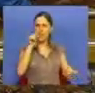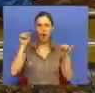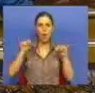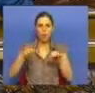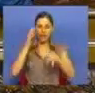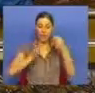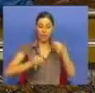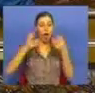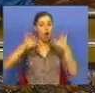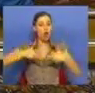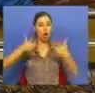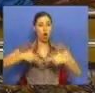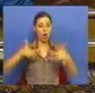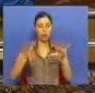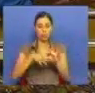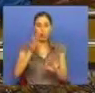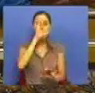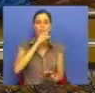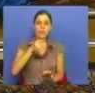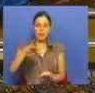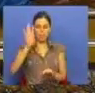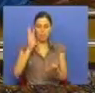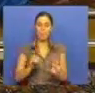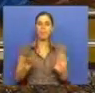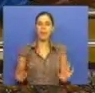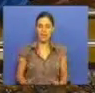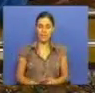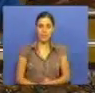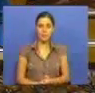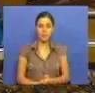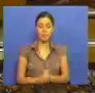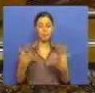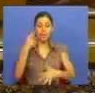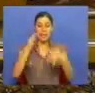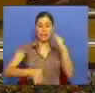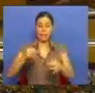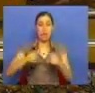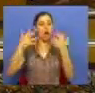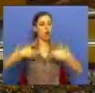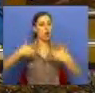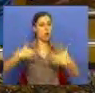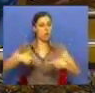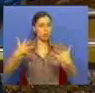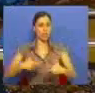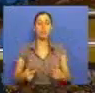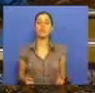hoje o Tribunal de Contas no governo do Partido Socialista. O Tribunal de Contas,